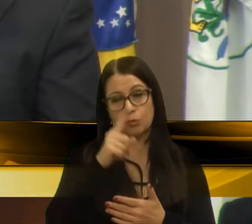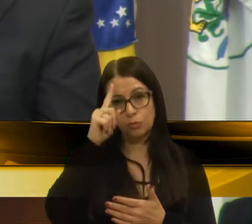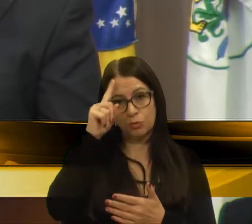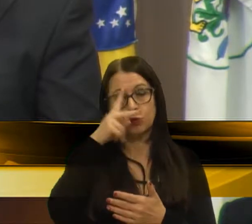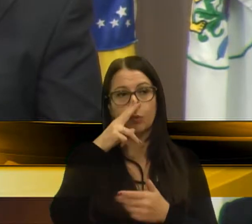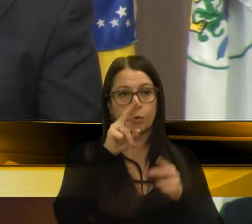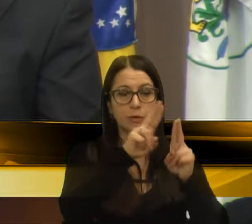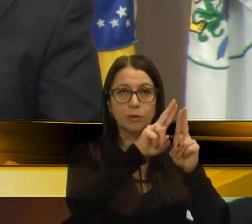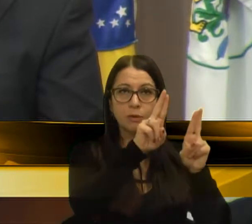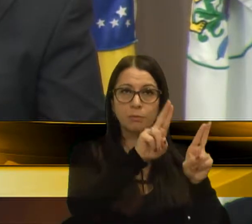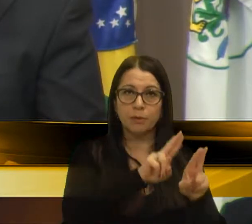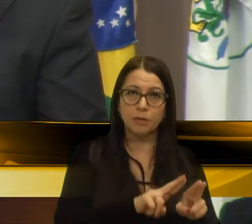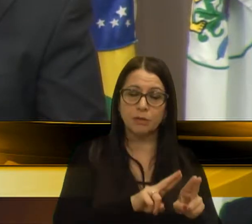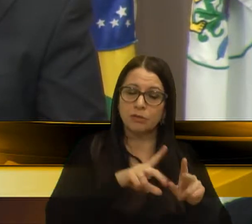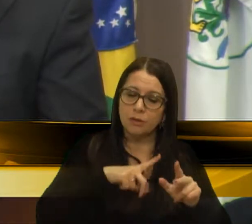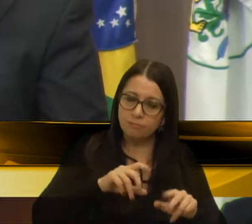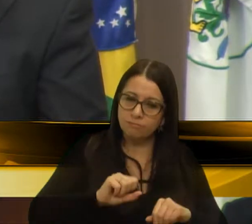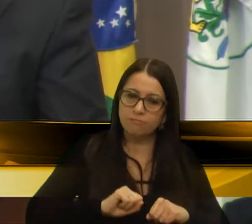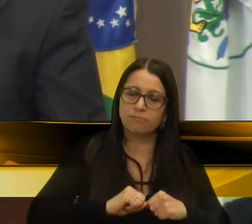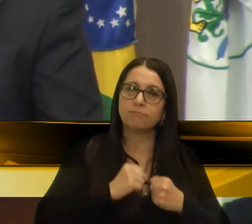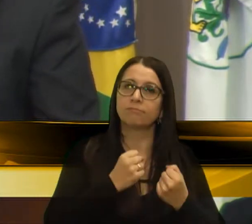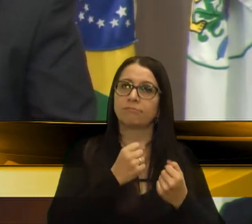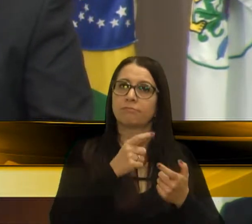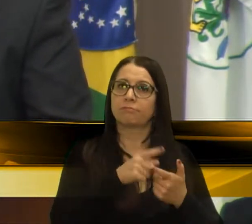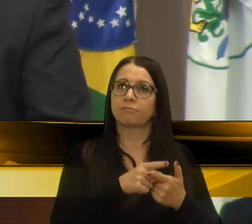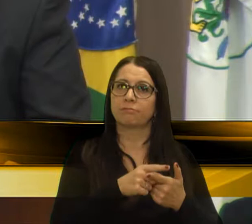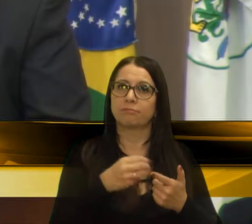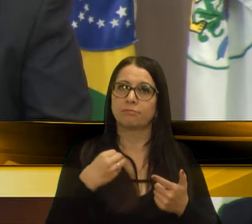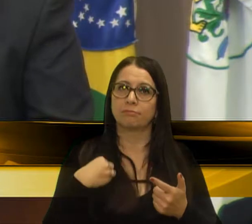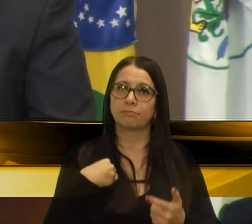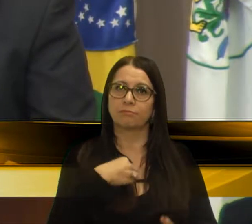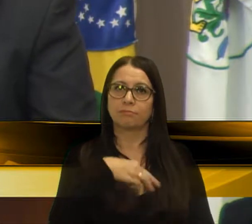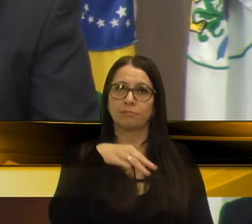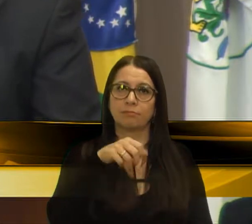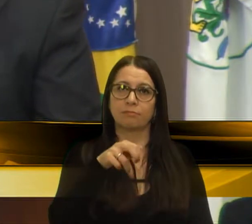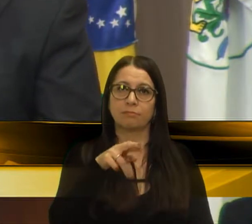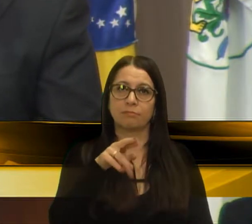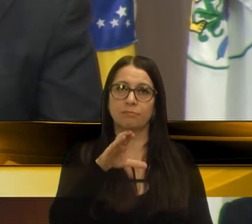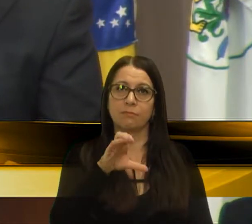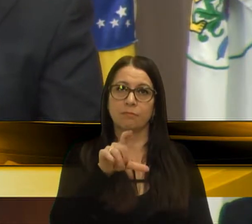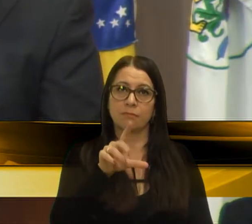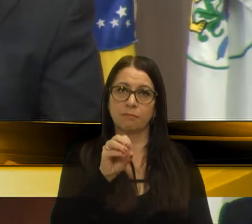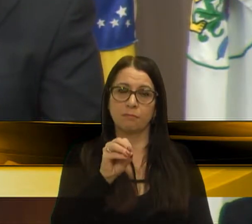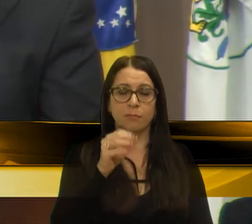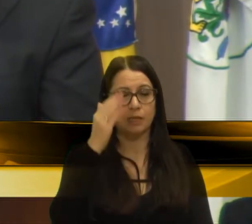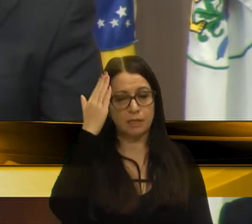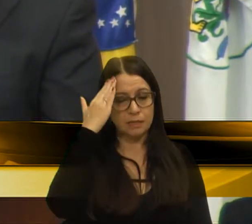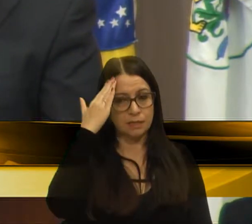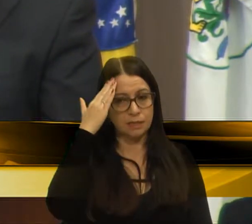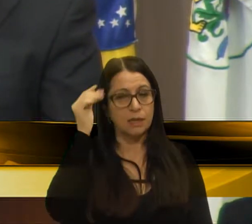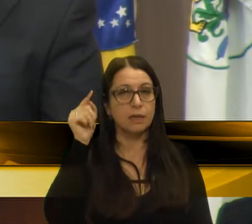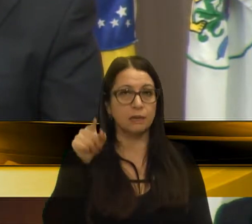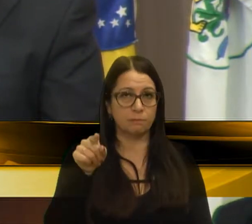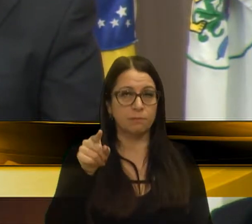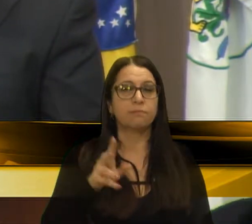Unimed, exige grande dedicação, não é, doutor Marcelo? Isso também a gente sabe da sua